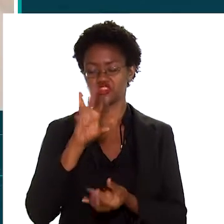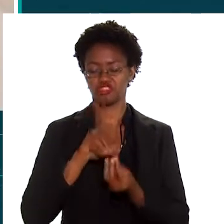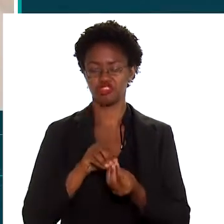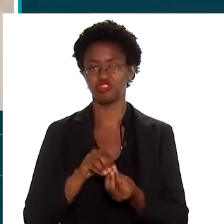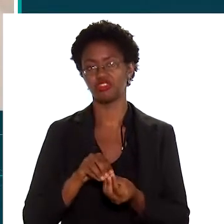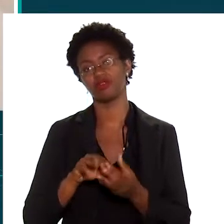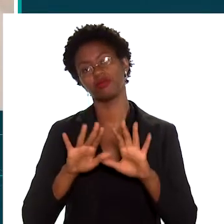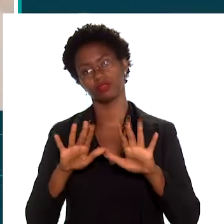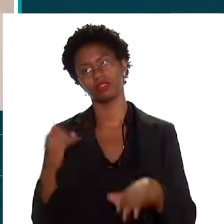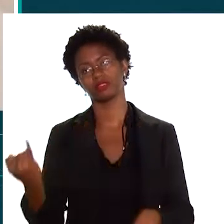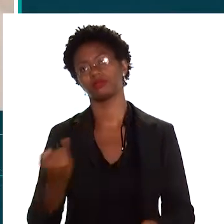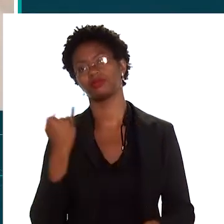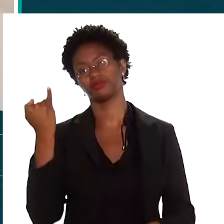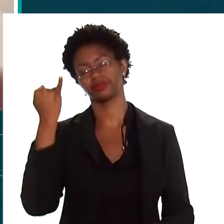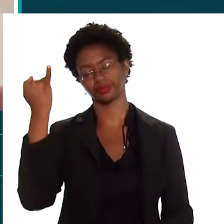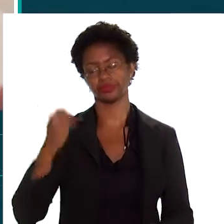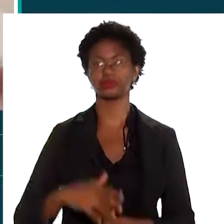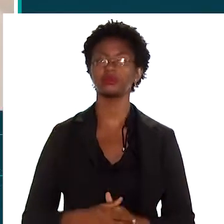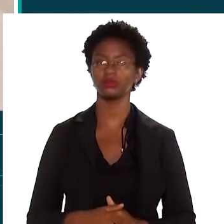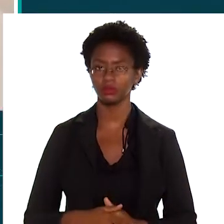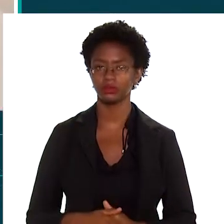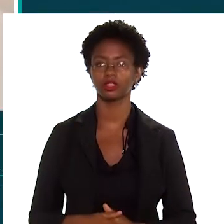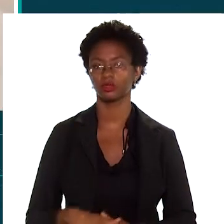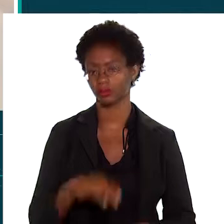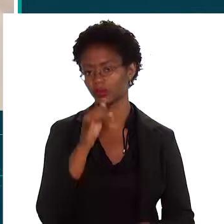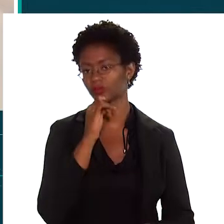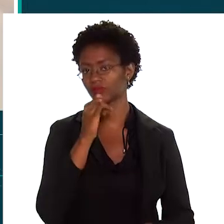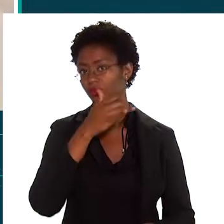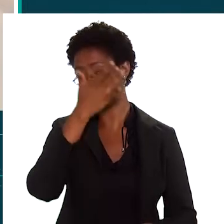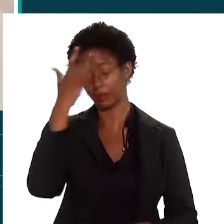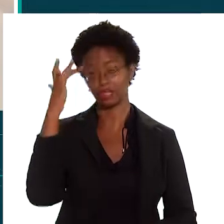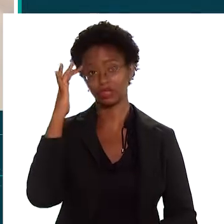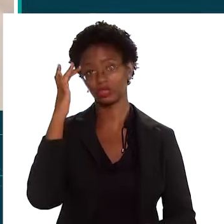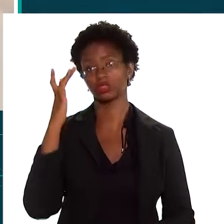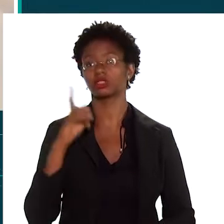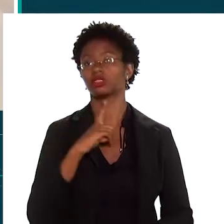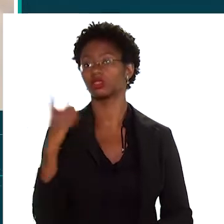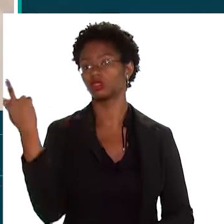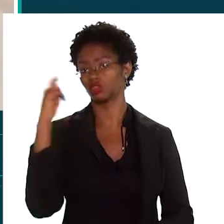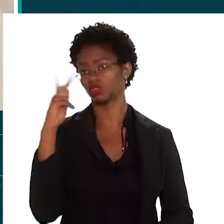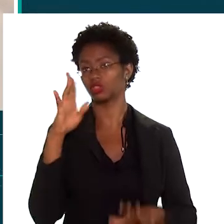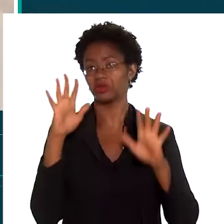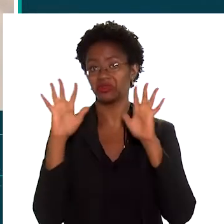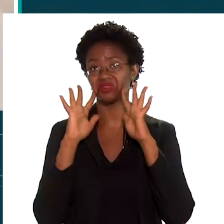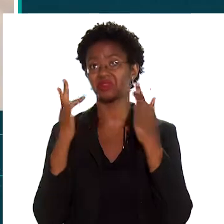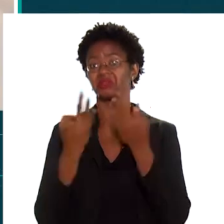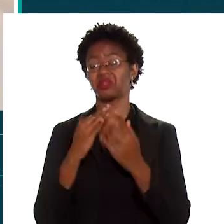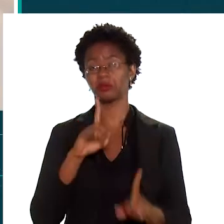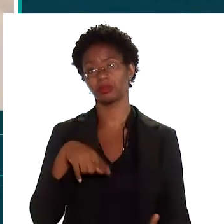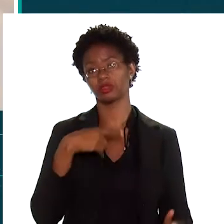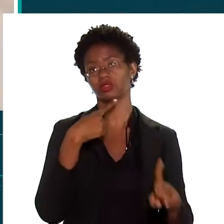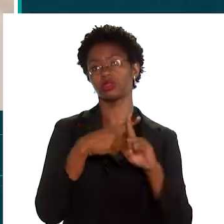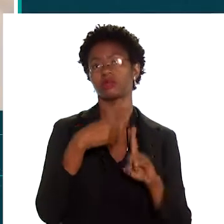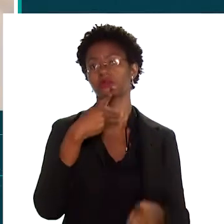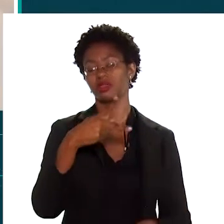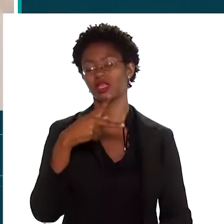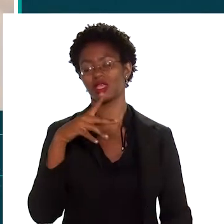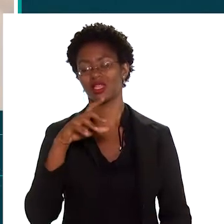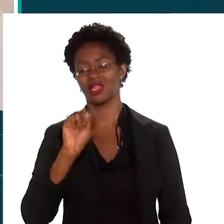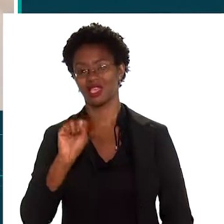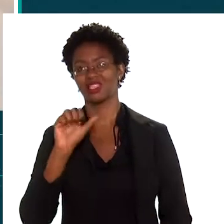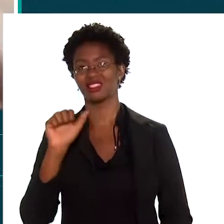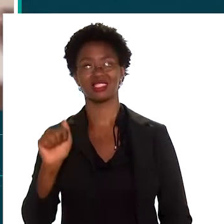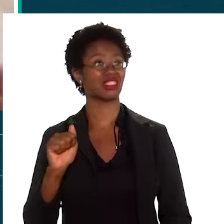entendeu? Essa é uma questão que é importante. Exemplo, a gente tem paciente no consultório, aquele paciente que tem história familiar positiva, um